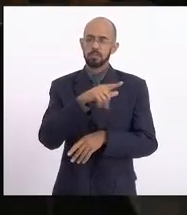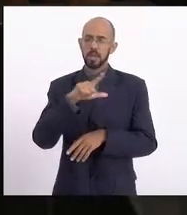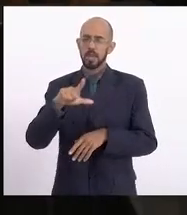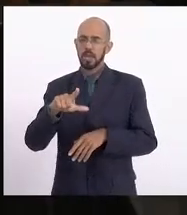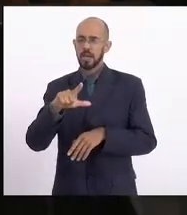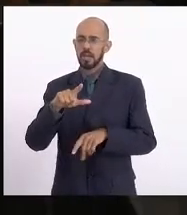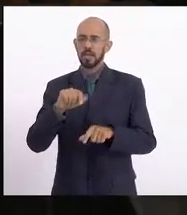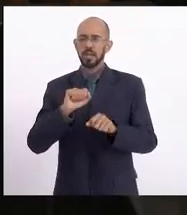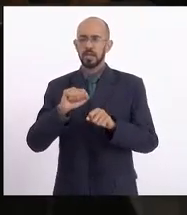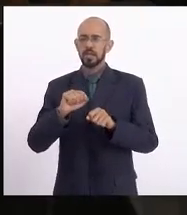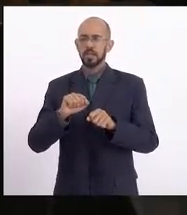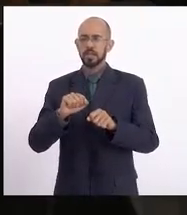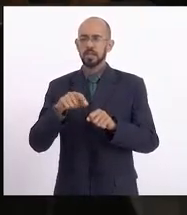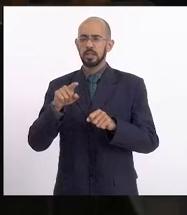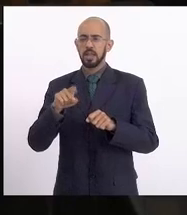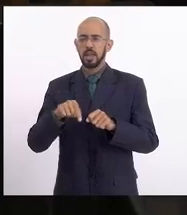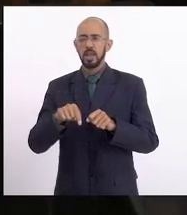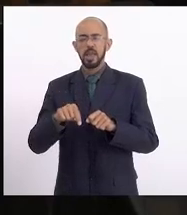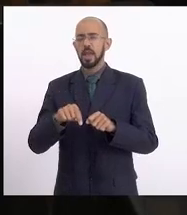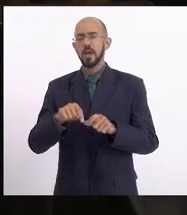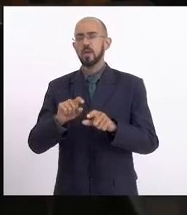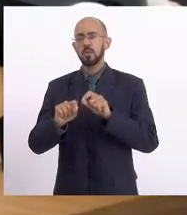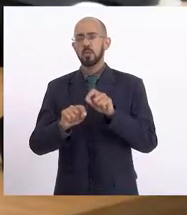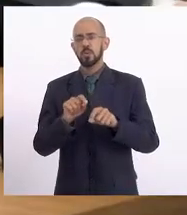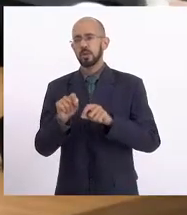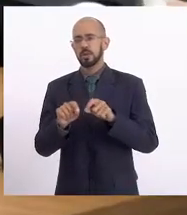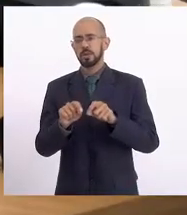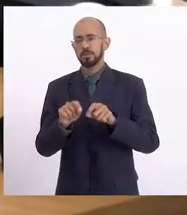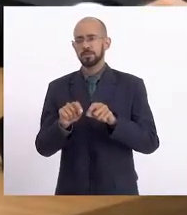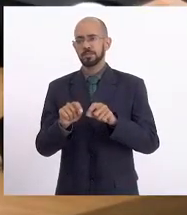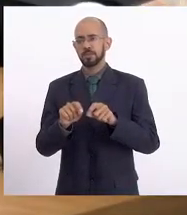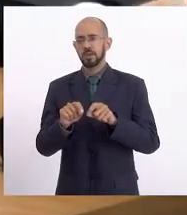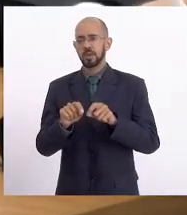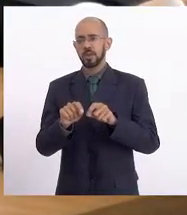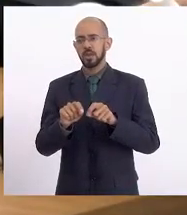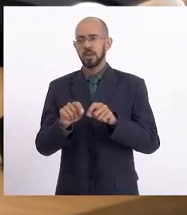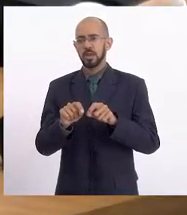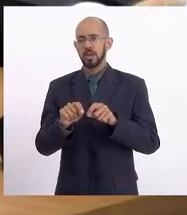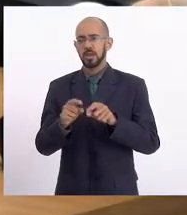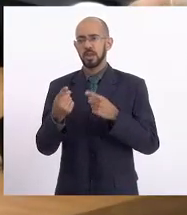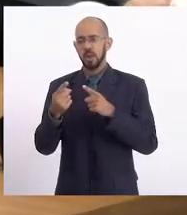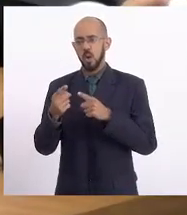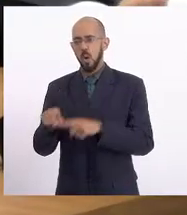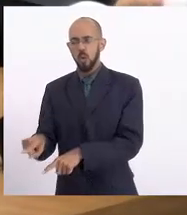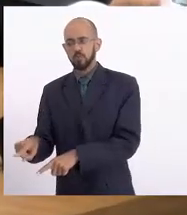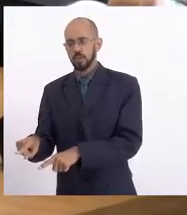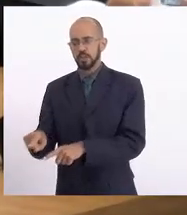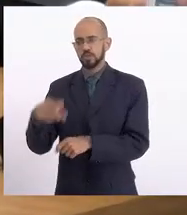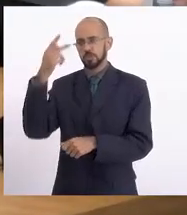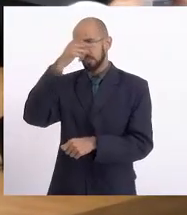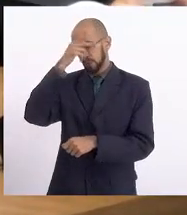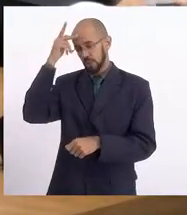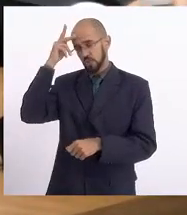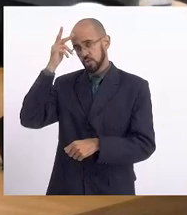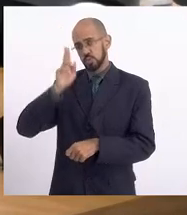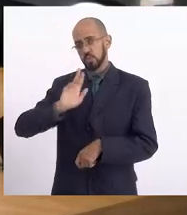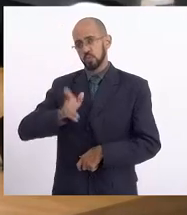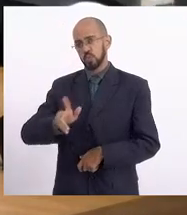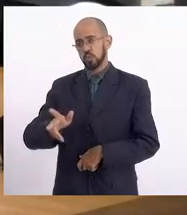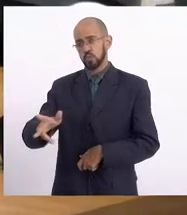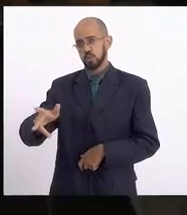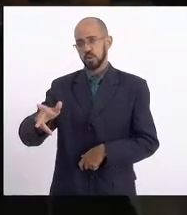ele transgride, ou pode dizer, ele ofende pessoas conservadoras que têm a